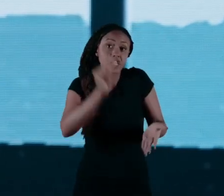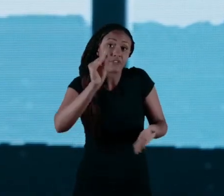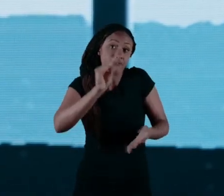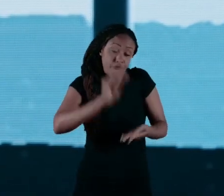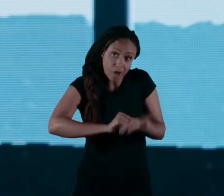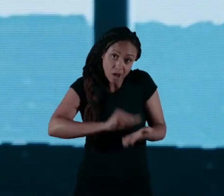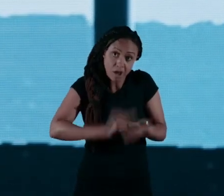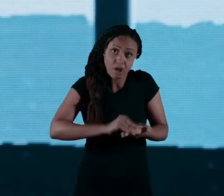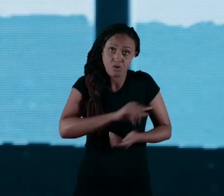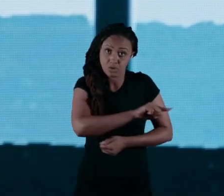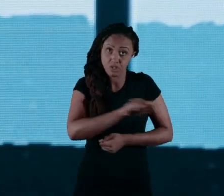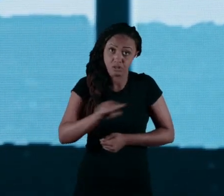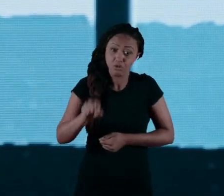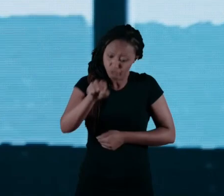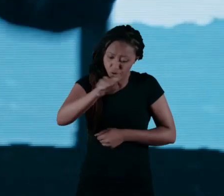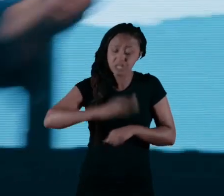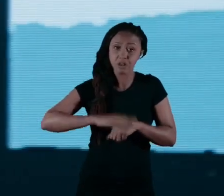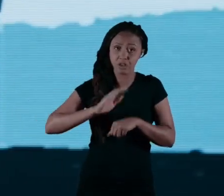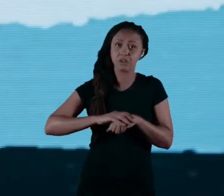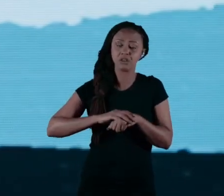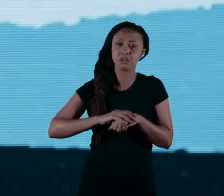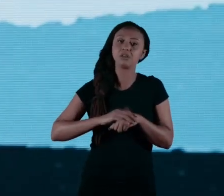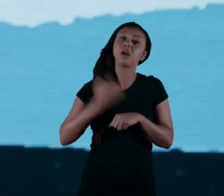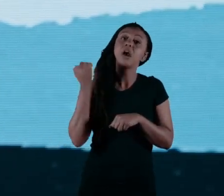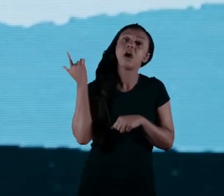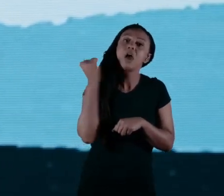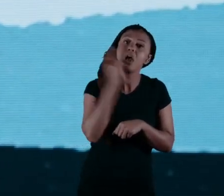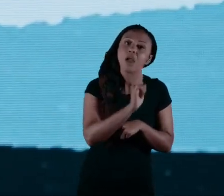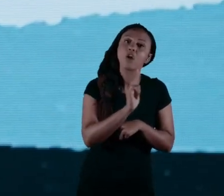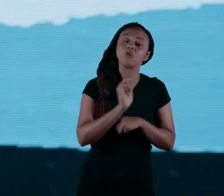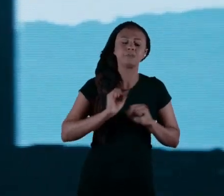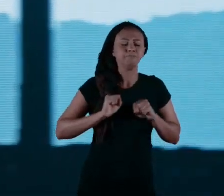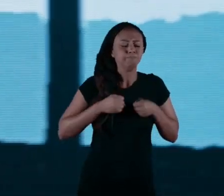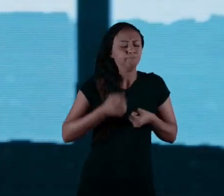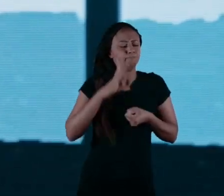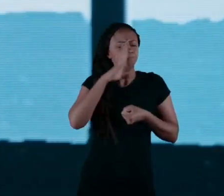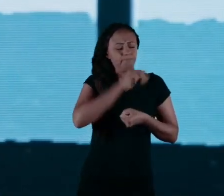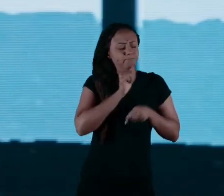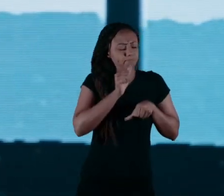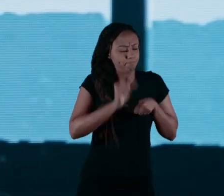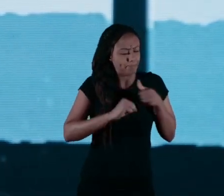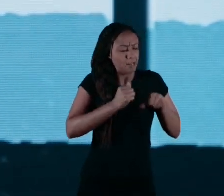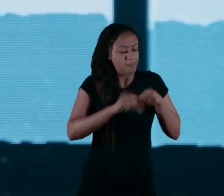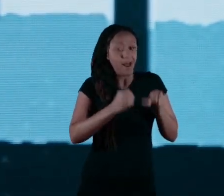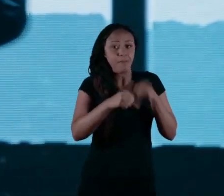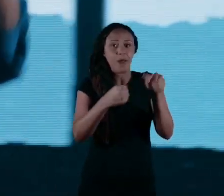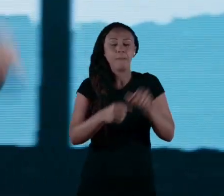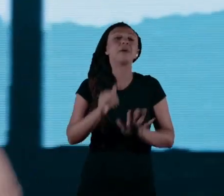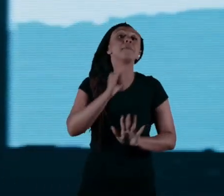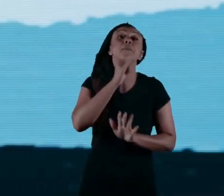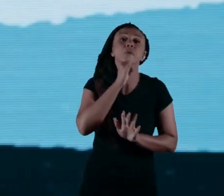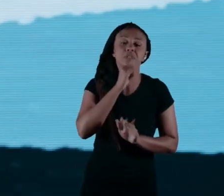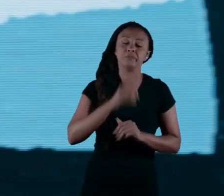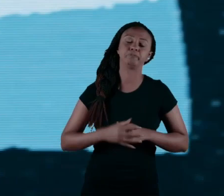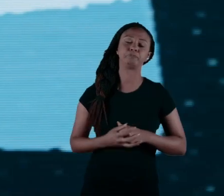circunstantes sejam transformadas em atos de justiça. Eu vou dar exemplo aqui.